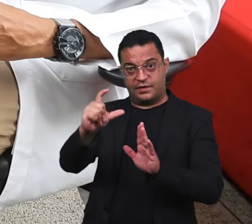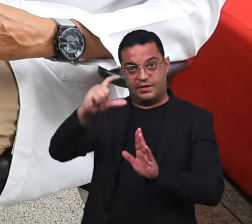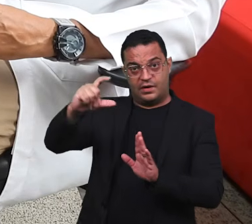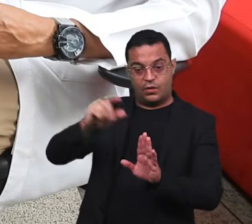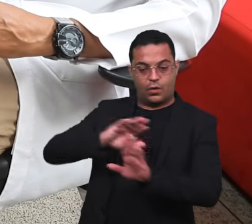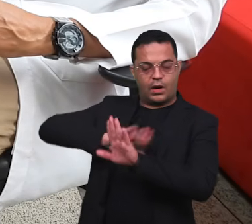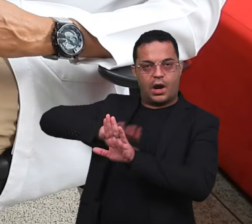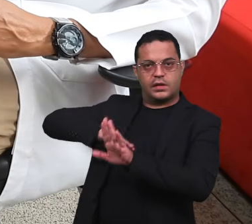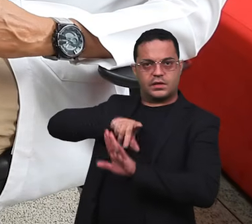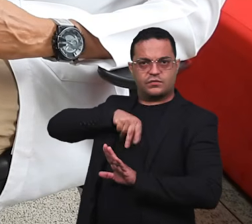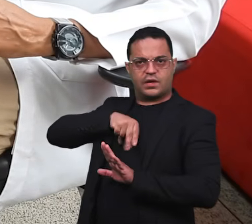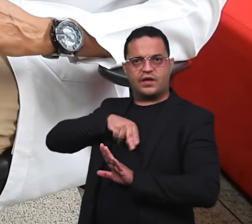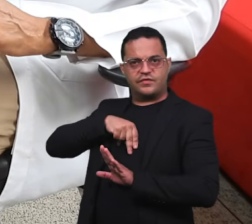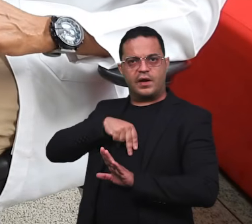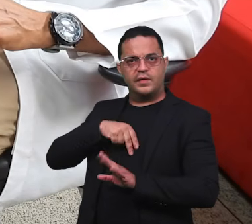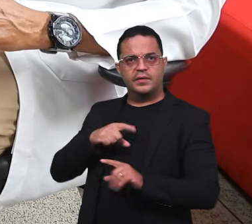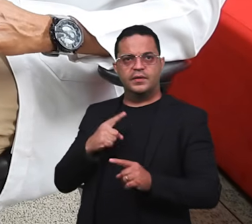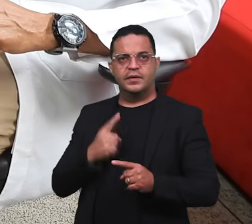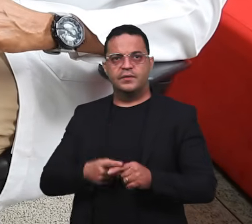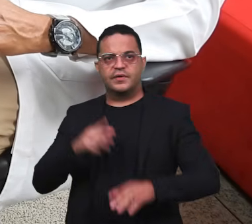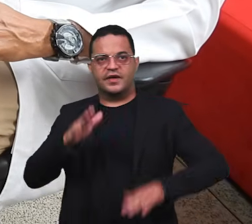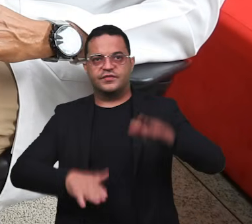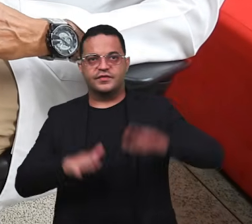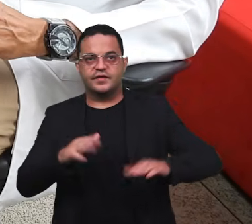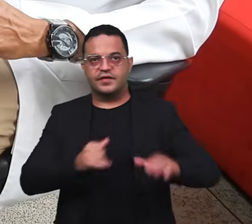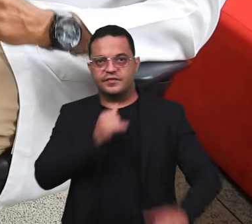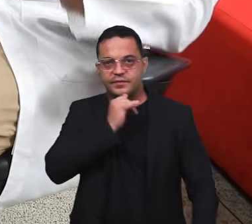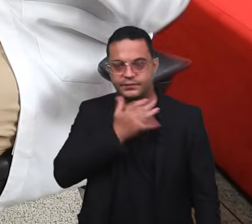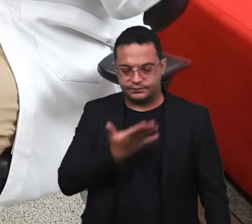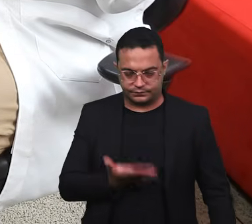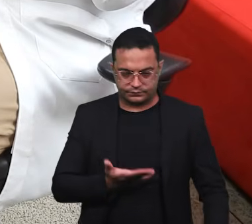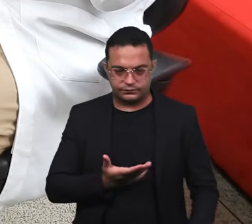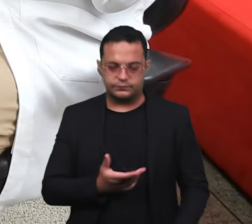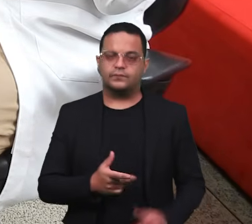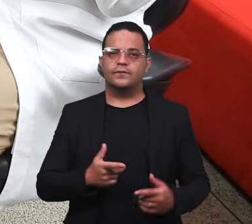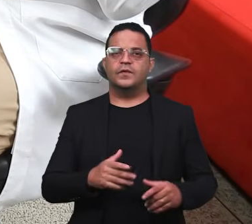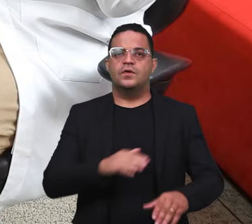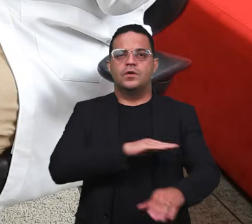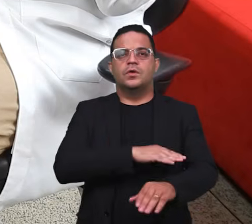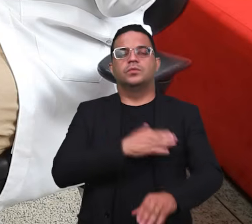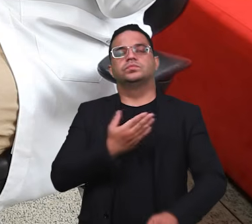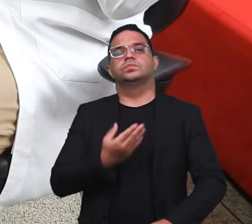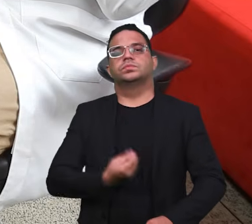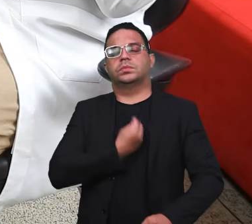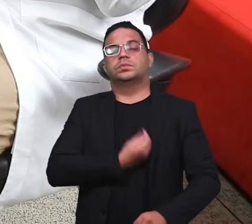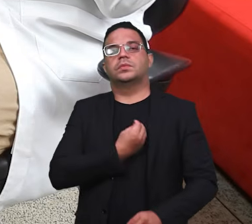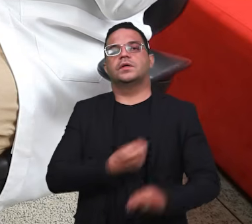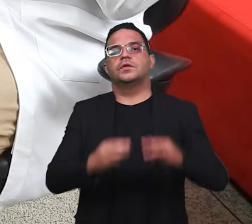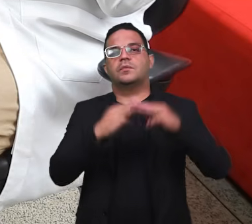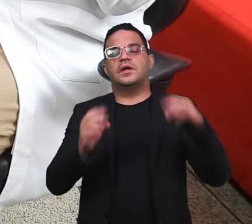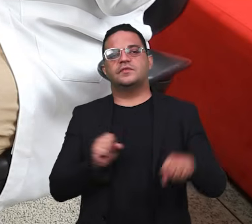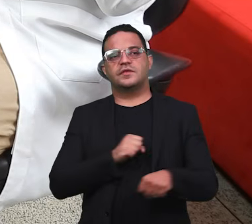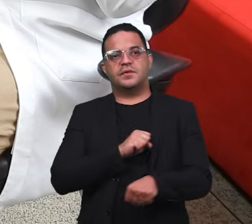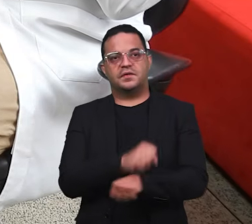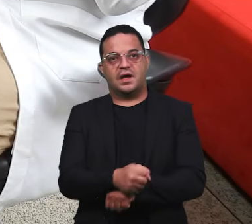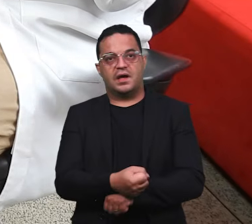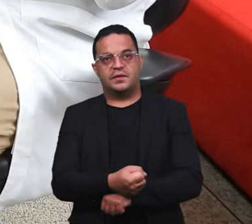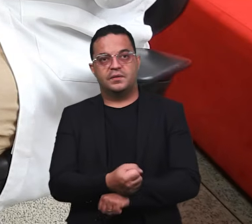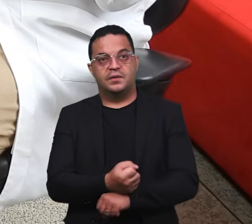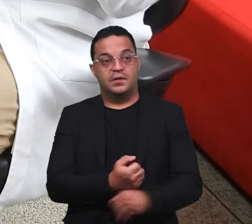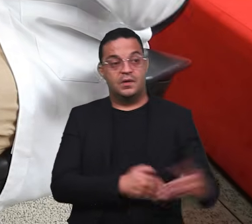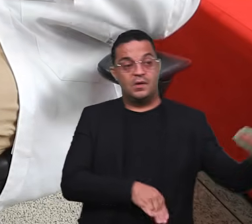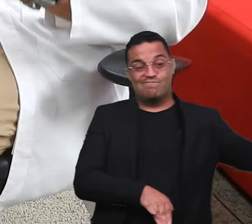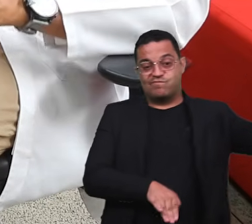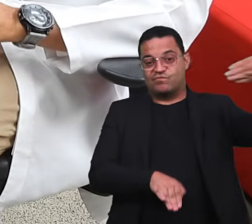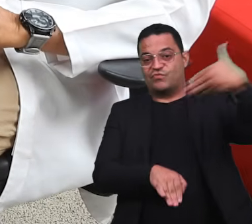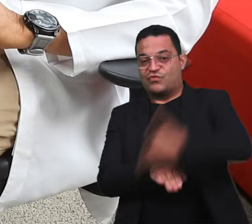urgência, isso esclarece, né, pastor Rovinho? Às vezes nós pegamos ali uma situação ali de emergência, ninguém sabe, né? É importante